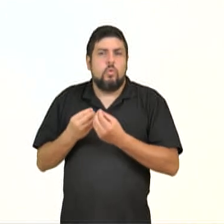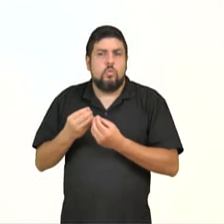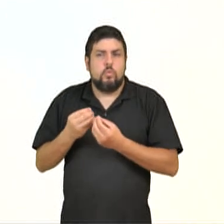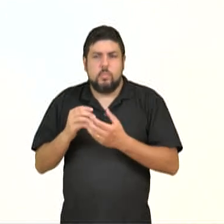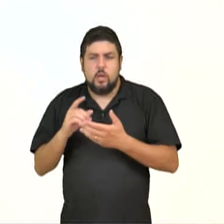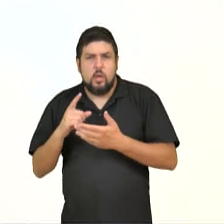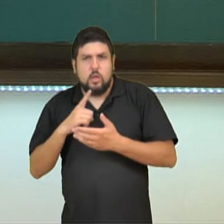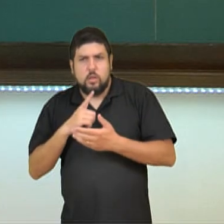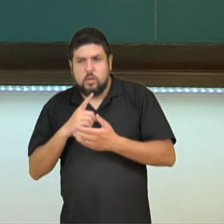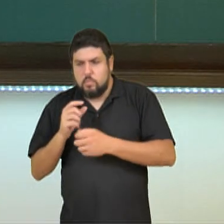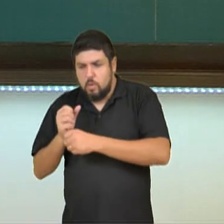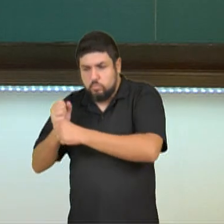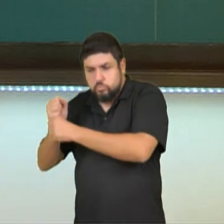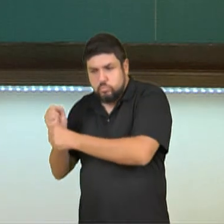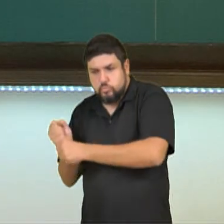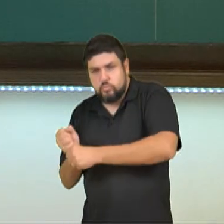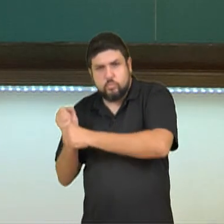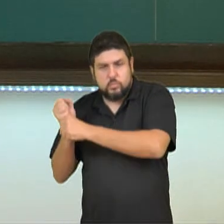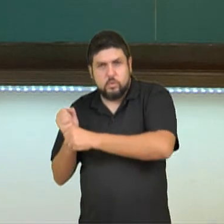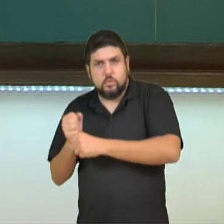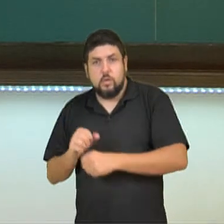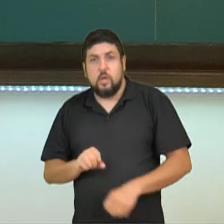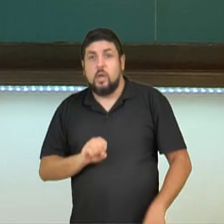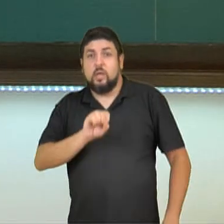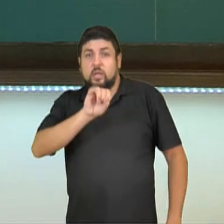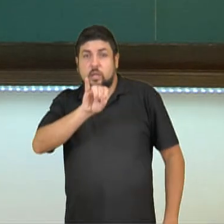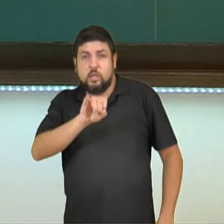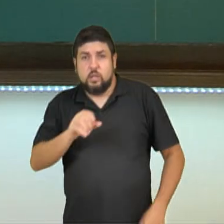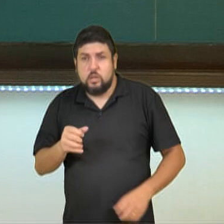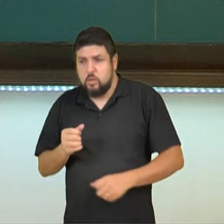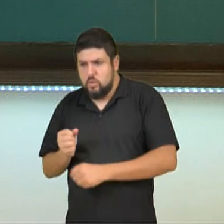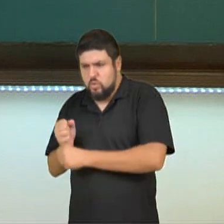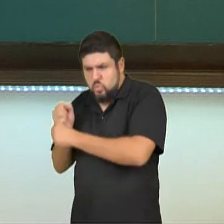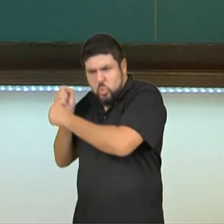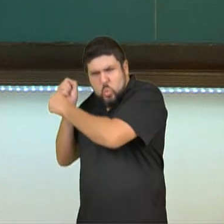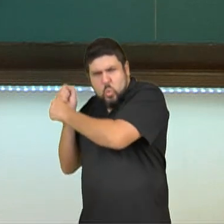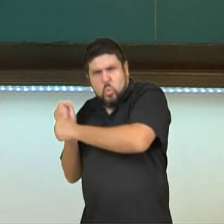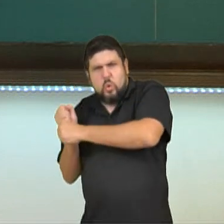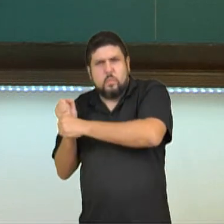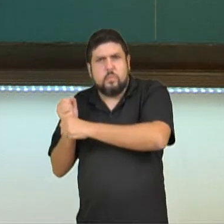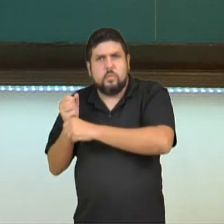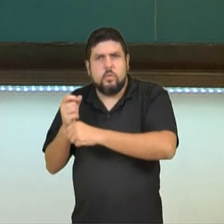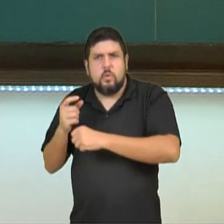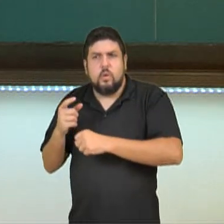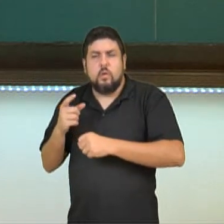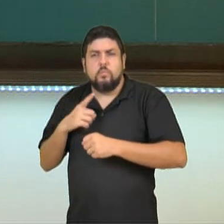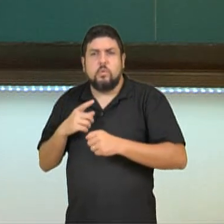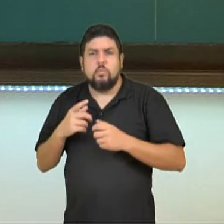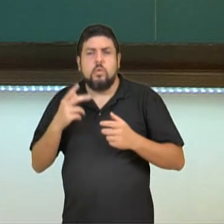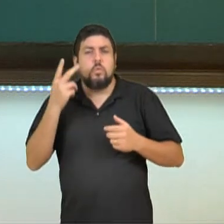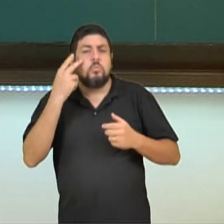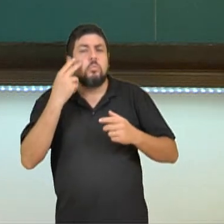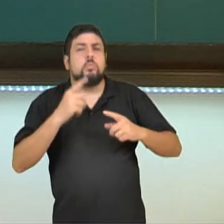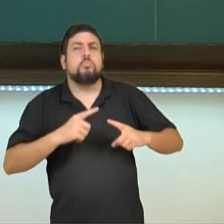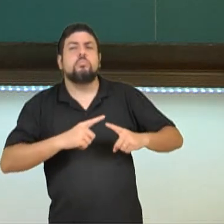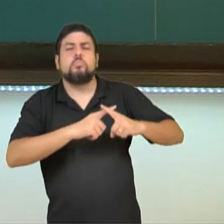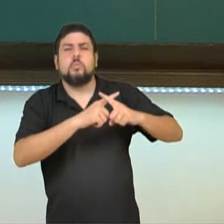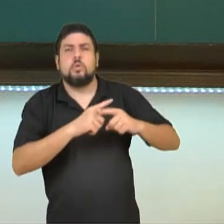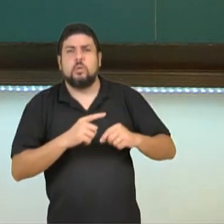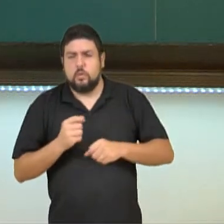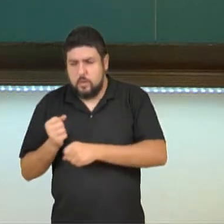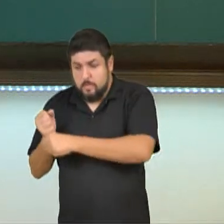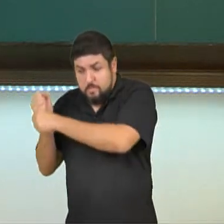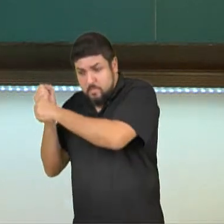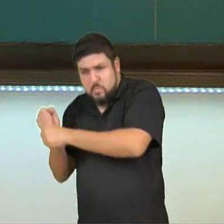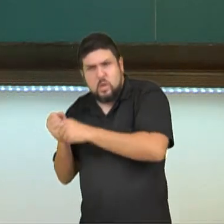têm muito poder. Então, quando o bastão ele é muito poderoso, dá uma diferença muito grande entre os que são utilizados nos campeonatos, eles bloqueiam,